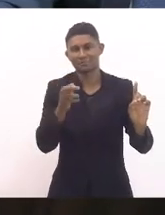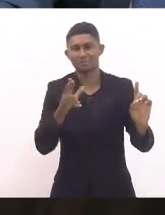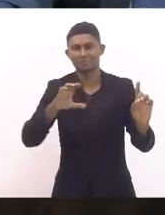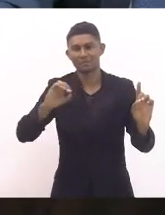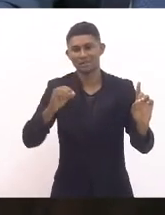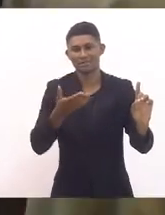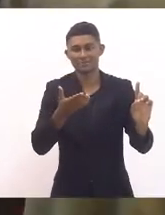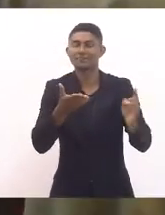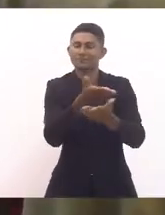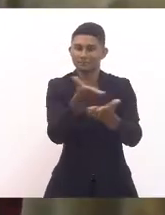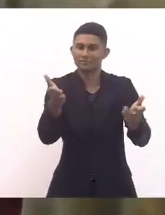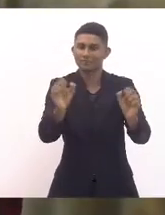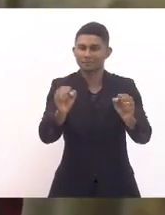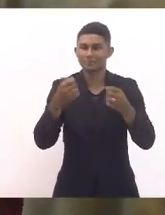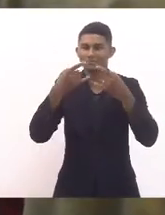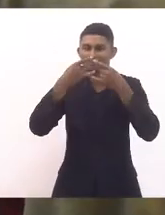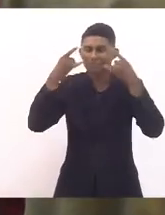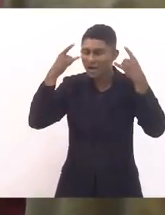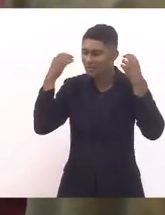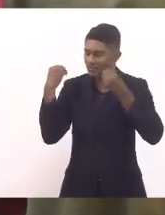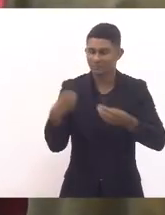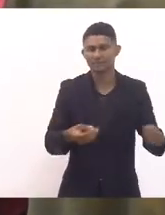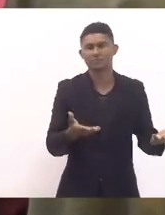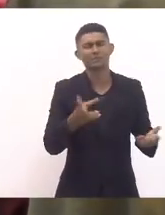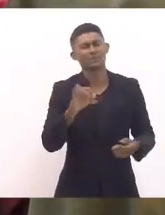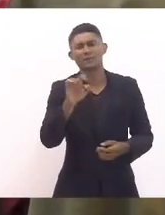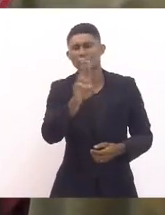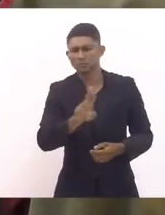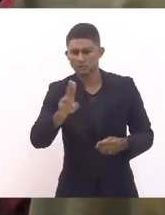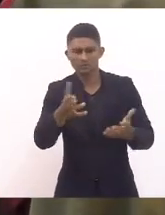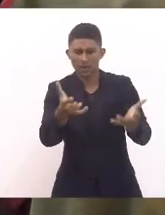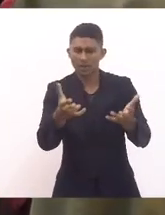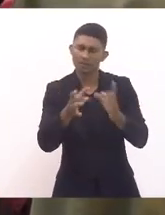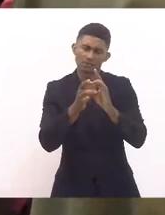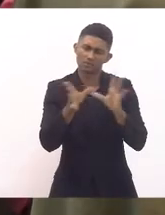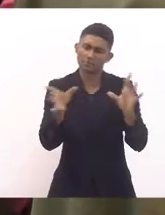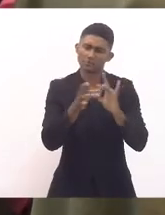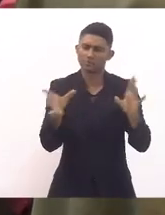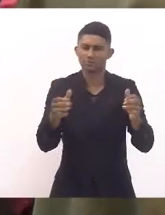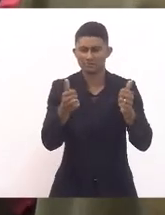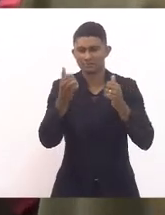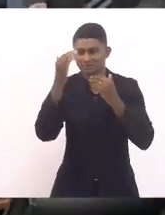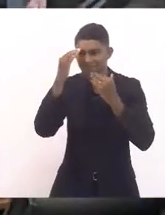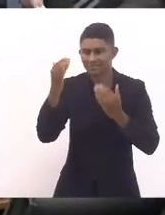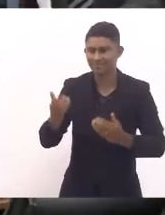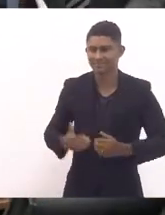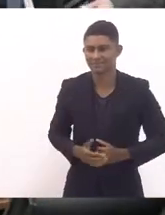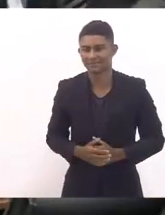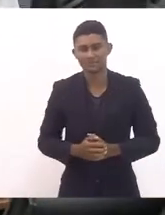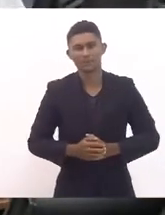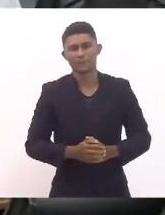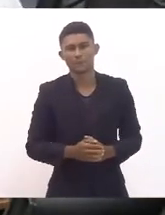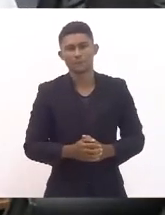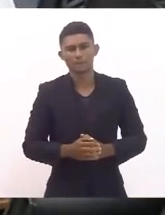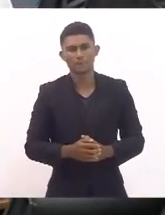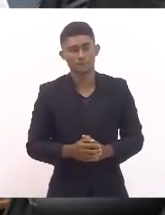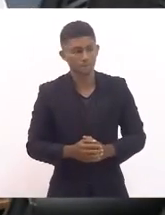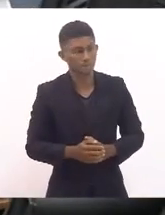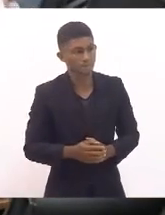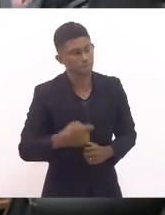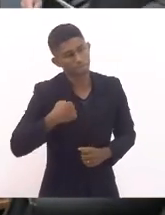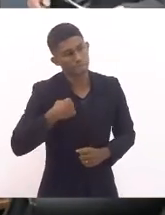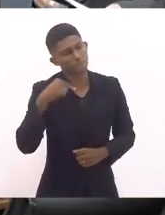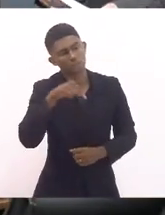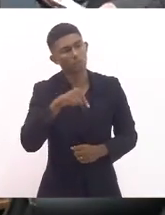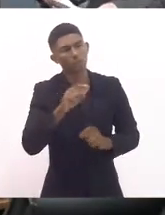que está tudo liberado. Quem quiser, usa. Quem não quiser, está liberado. Lins. Obrigado, presidente. Que deputado questão Márcio. De ordem. Presidente, gostaria